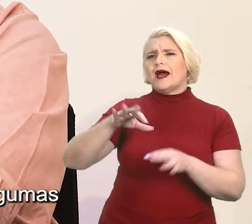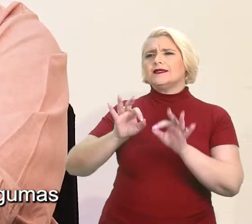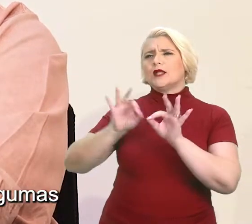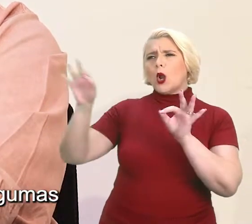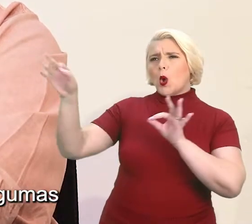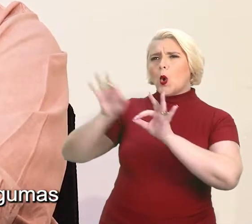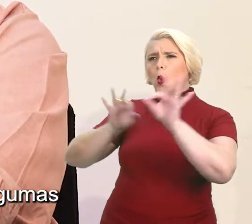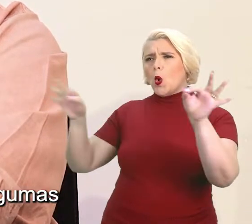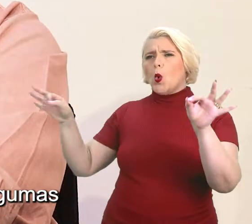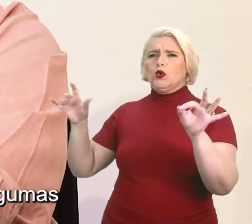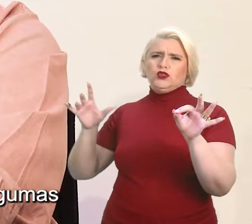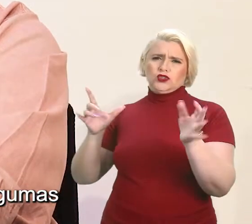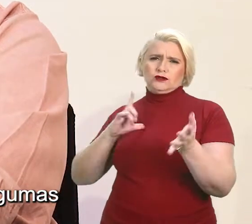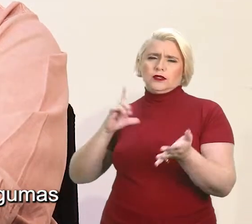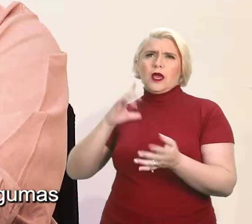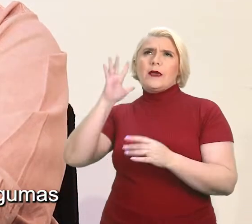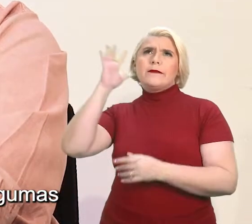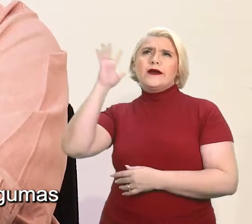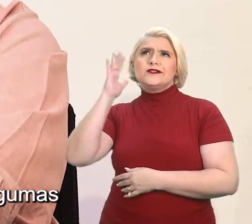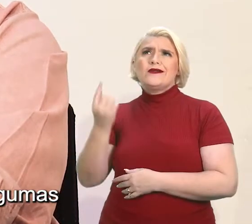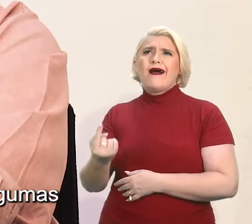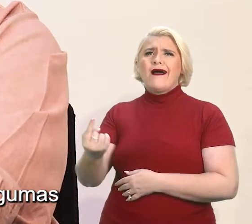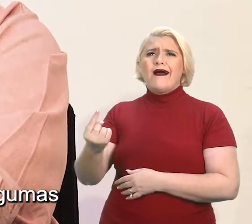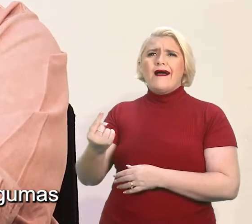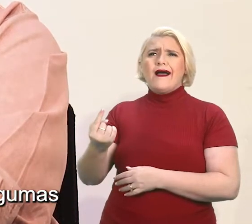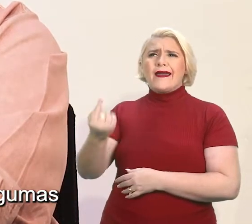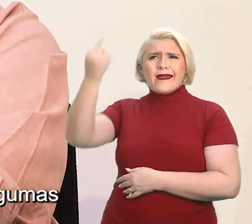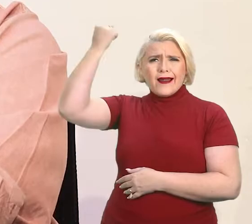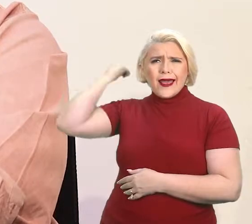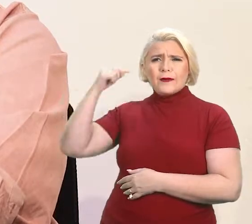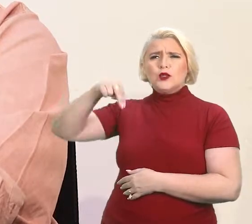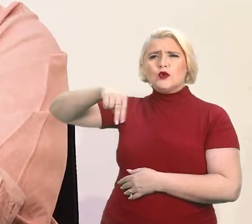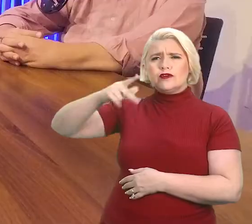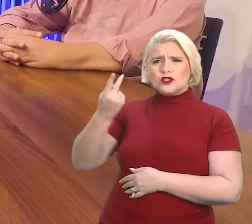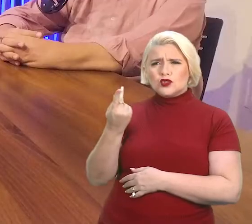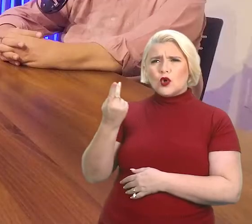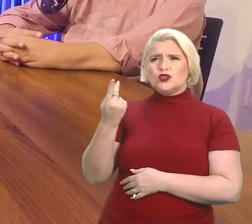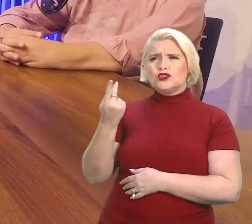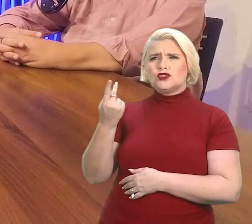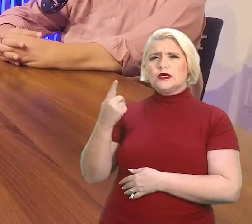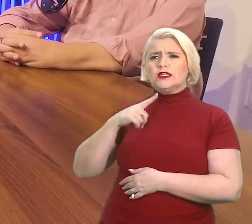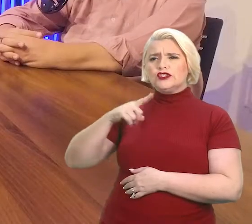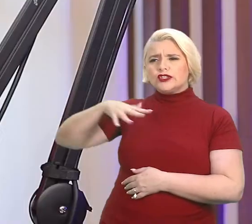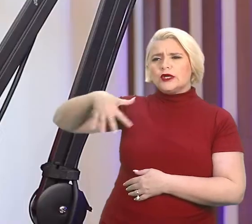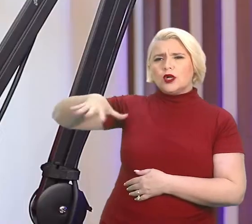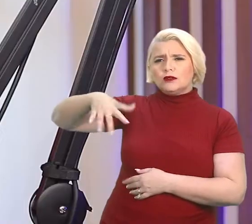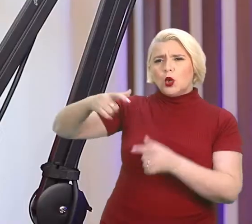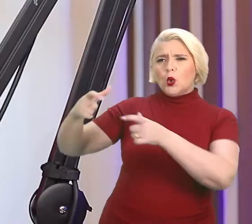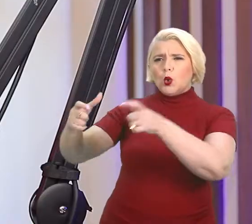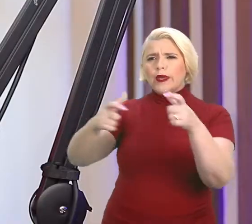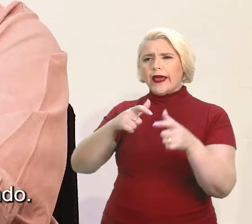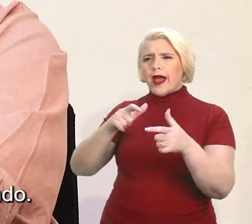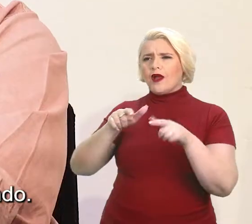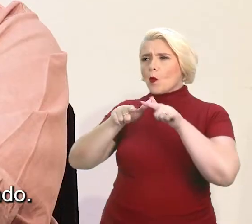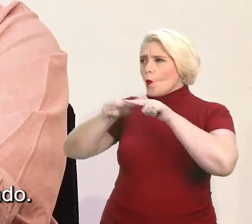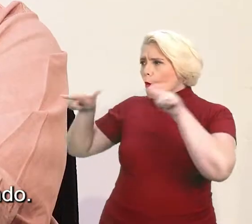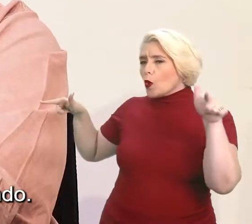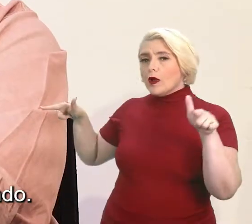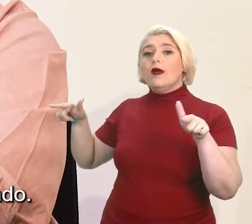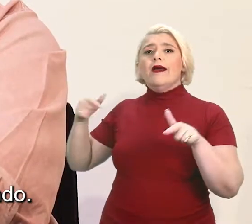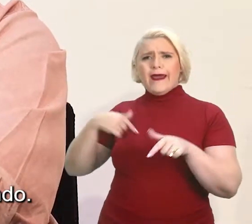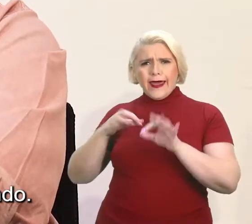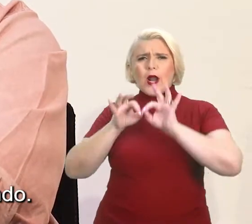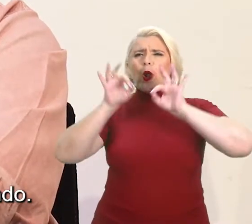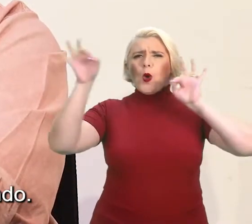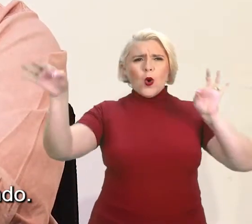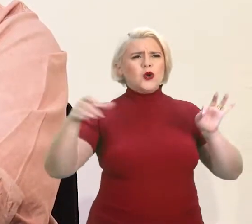Eu imagino que naquela época o Novo Horizonte, a senhora passava em algumas regiões que ainda não estava... Era no meio do nada, né? No meio do nada, né? Ainda estava